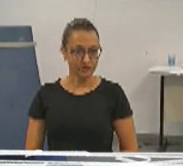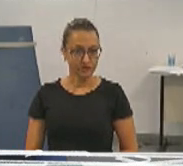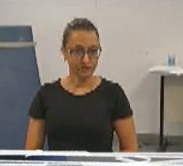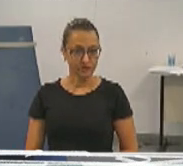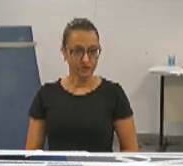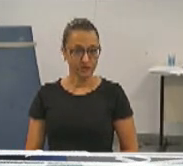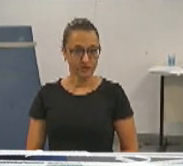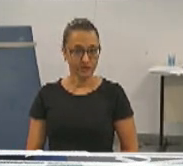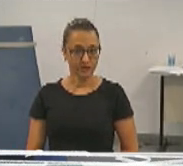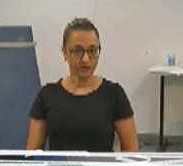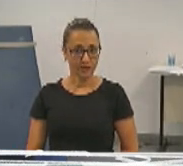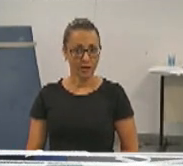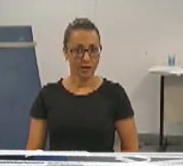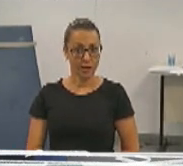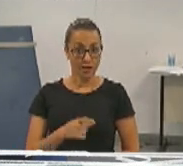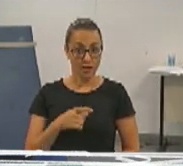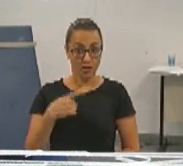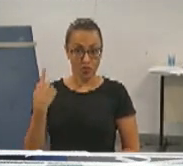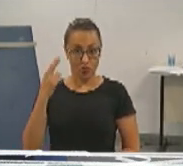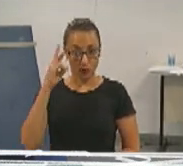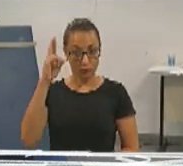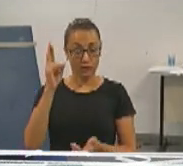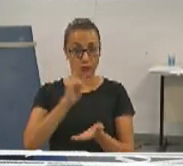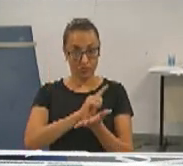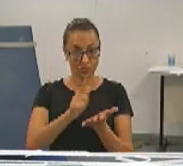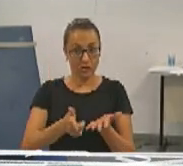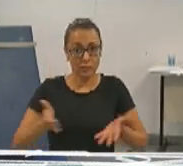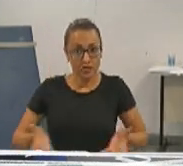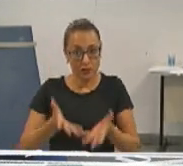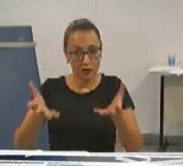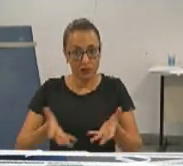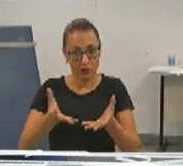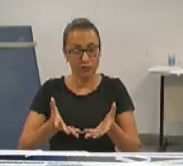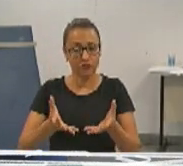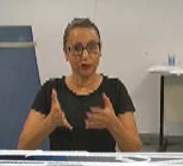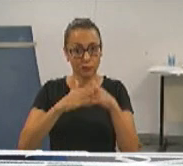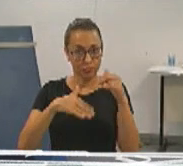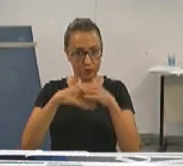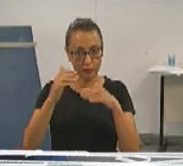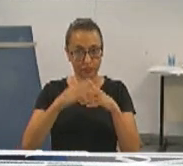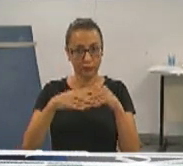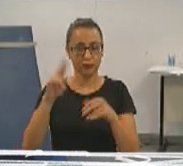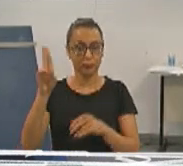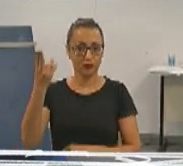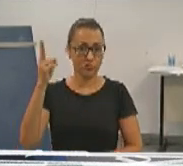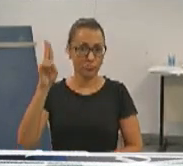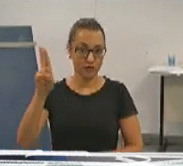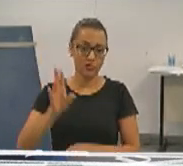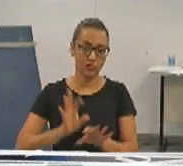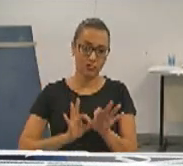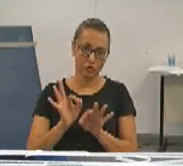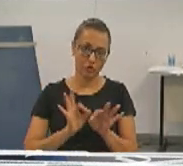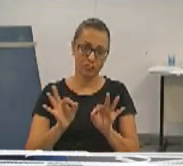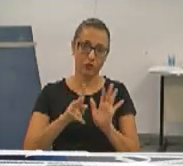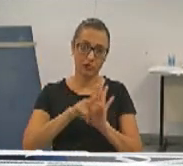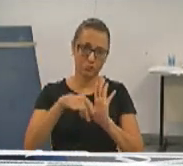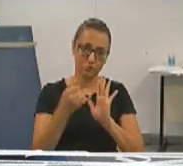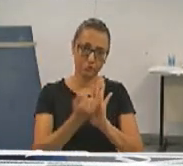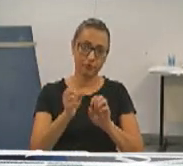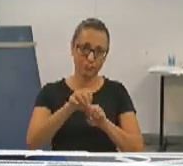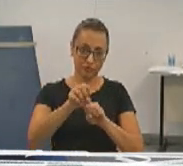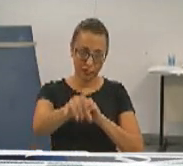Na nossa gestão, incentivamos os servidores do HU e discentes da UFGD à proposição de projetos de extensão,